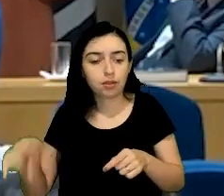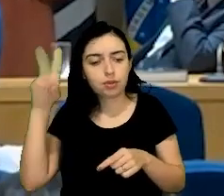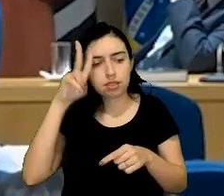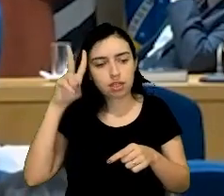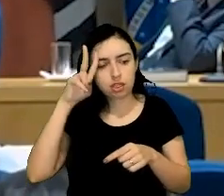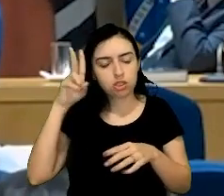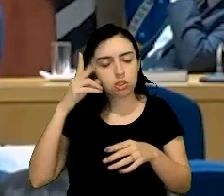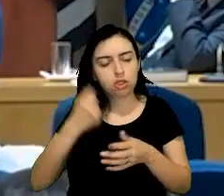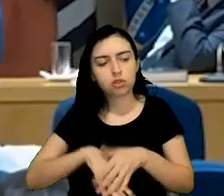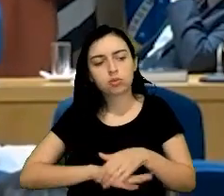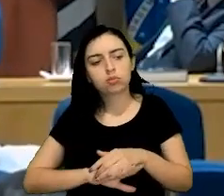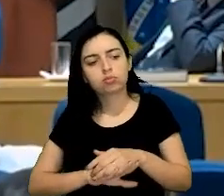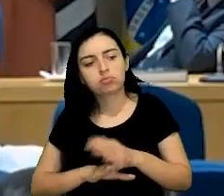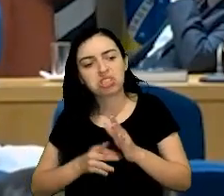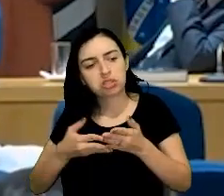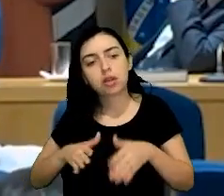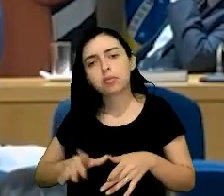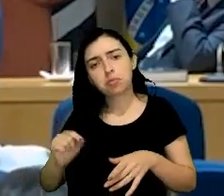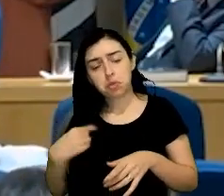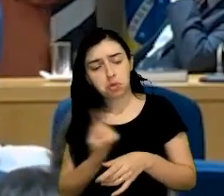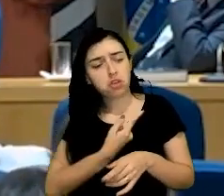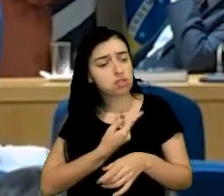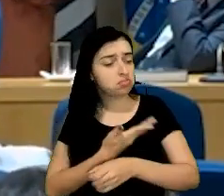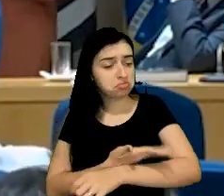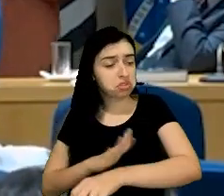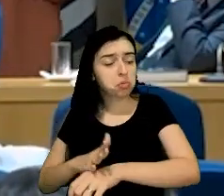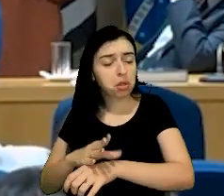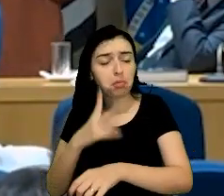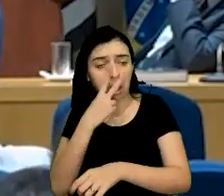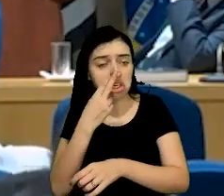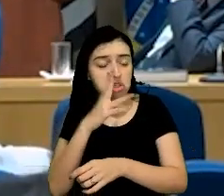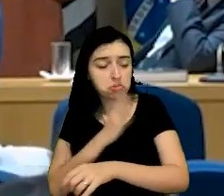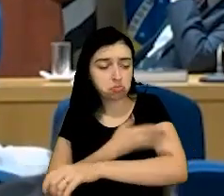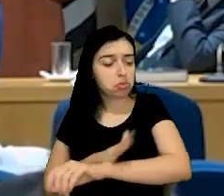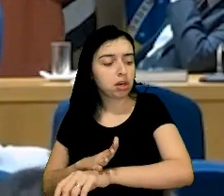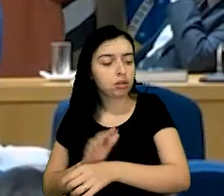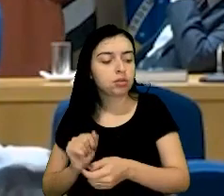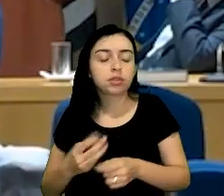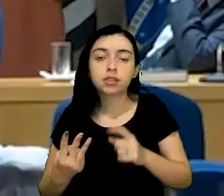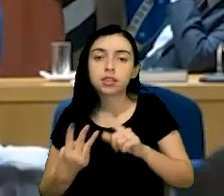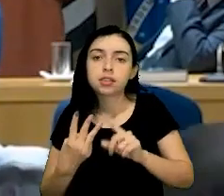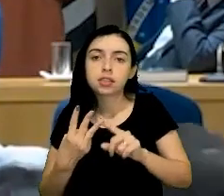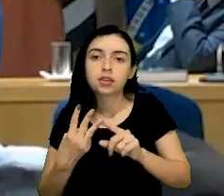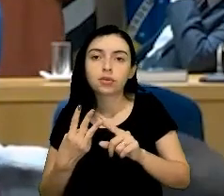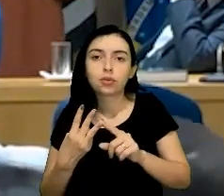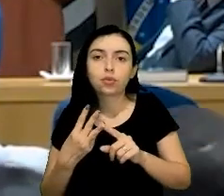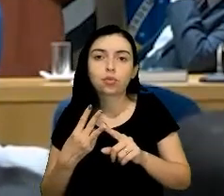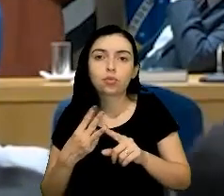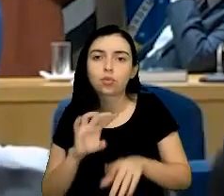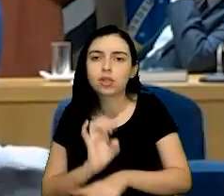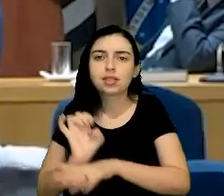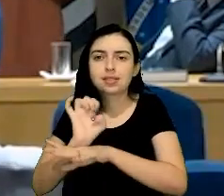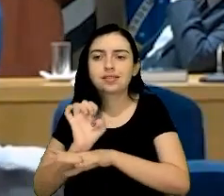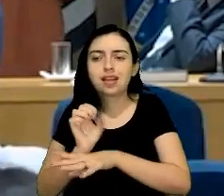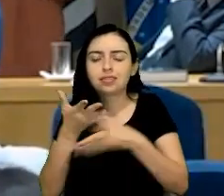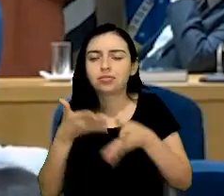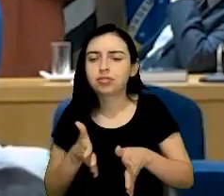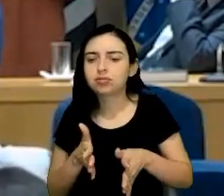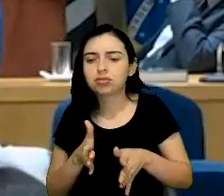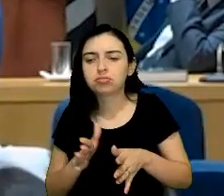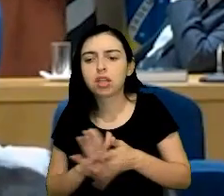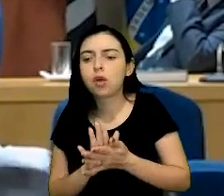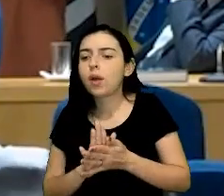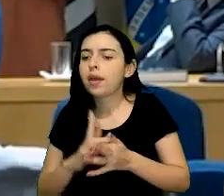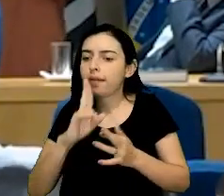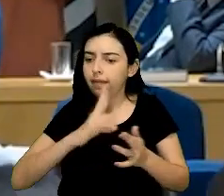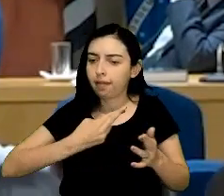eles são brancos, né? E terceiro, porque o nosso Estado-nação não é fundado na religião. Então,